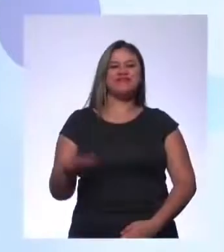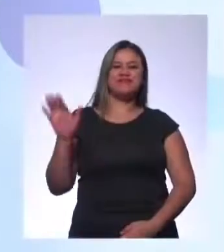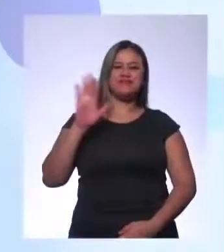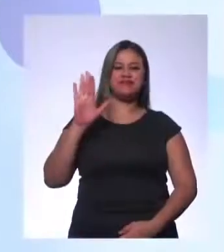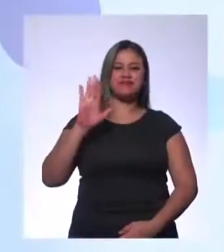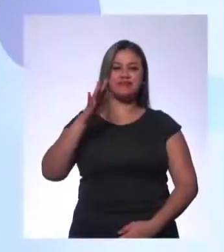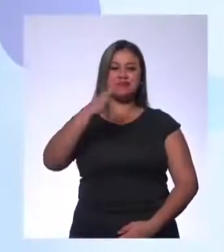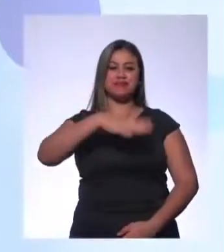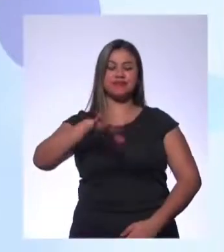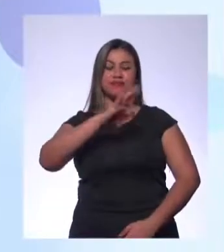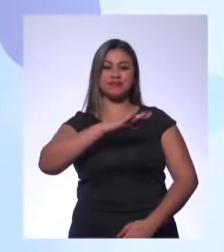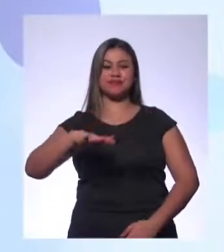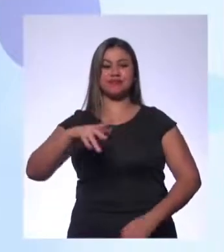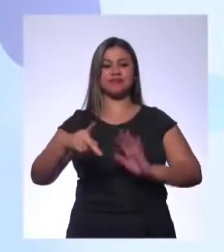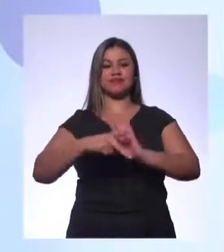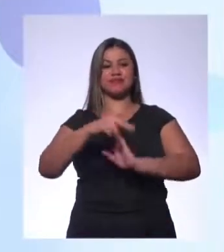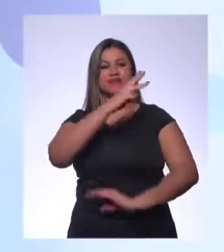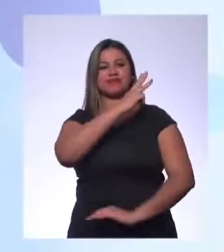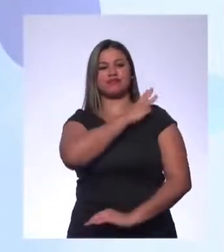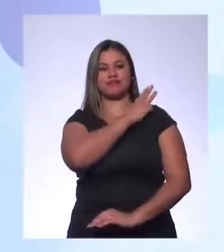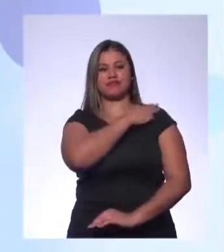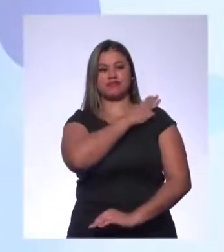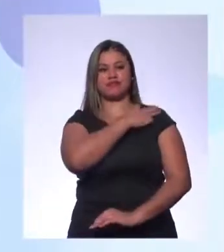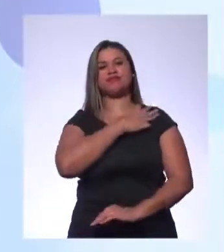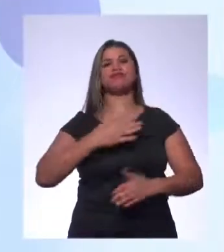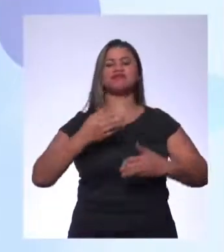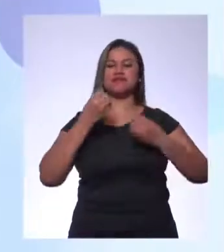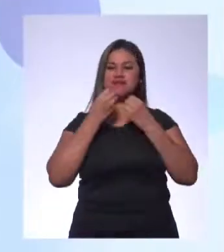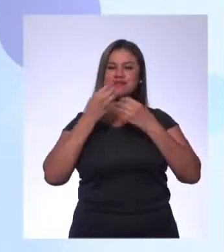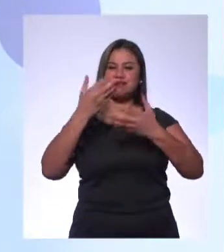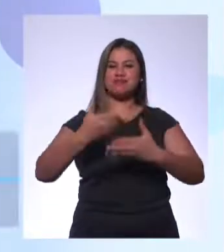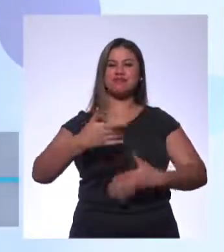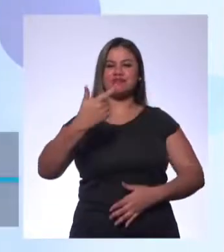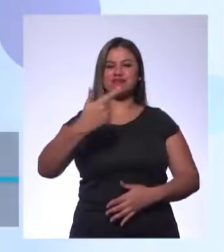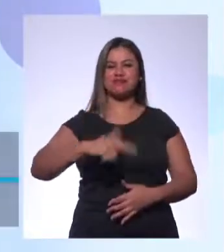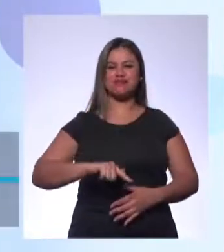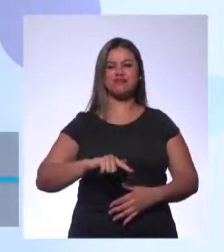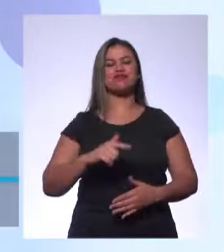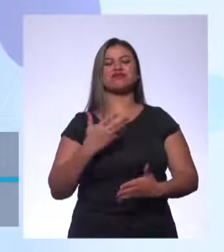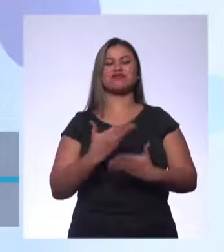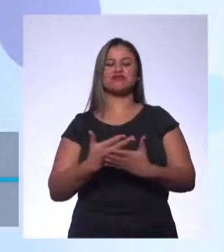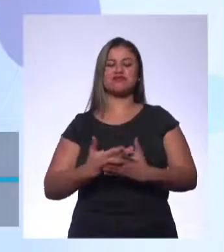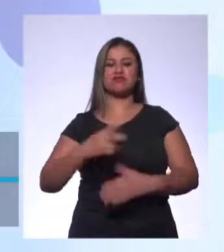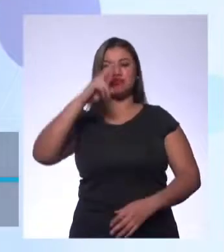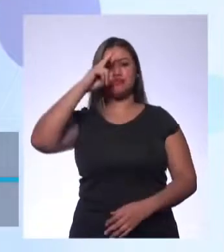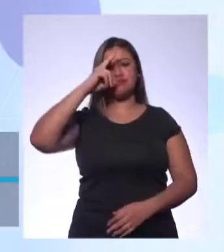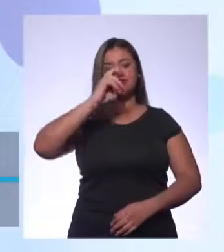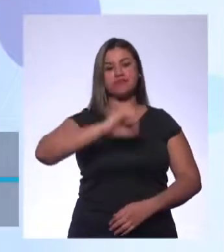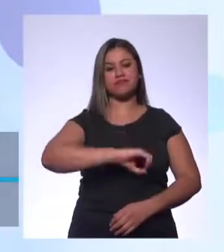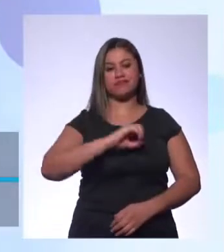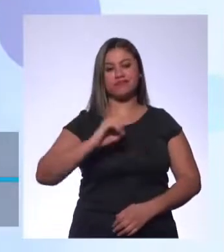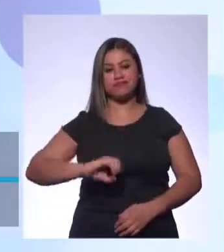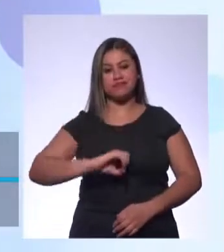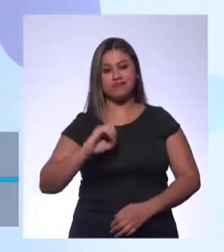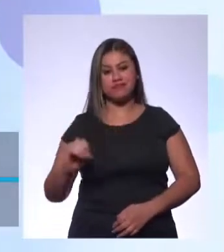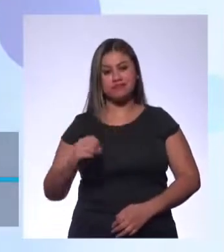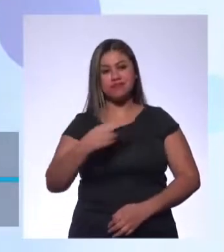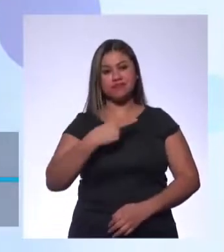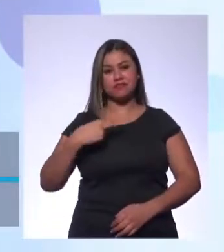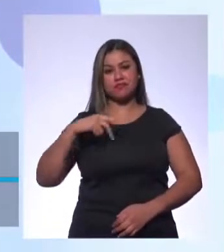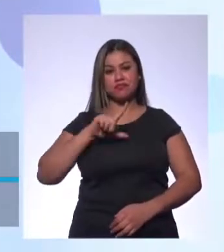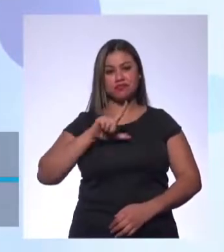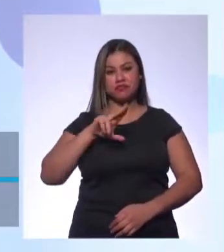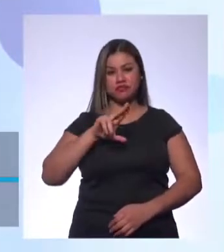Olá, estudantes da terceira série do ensino médio, sejam bem-vindos a mais uma aula de História aqui no Centro de Mídias. Eu sou a professora